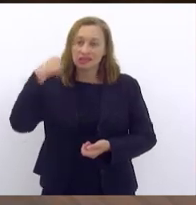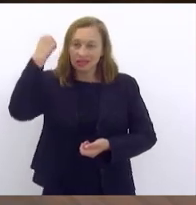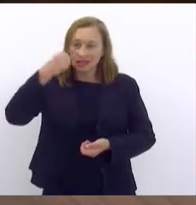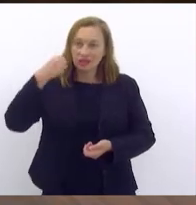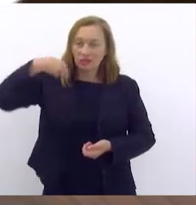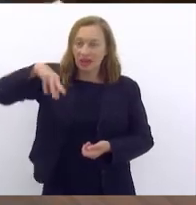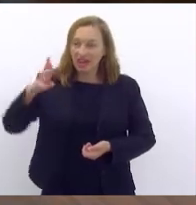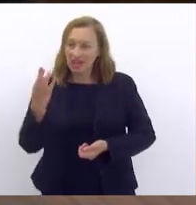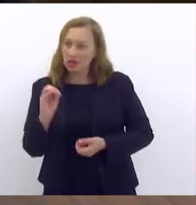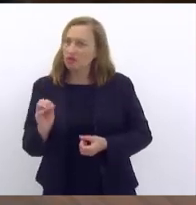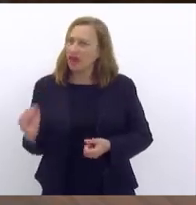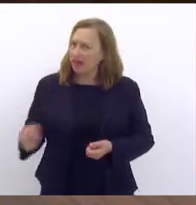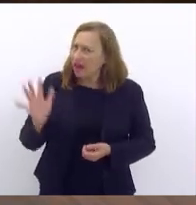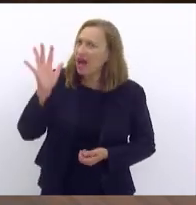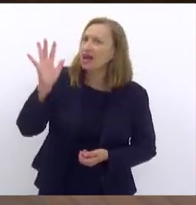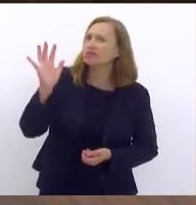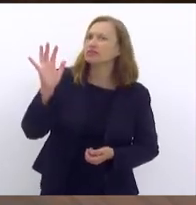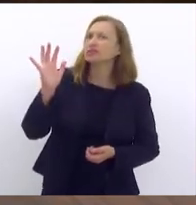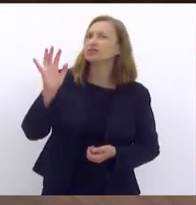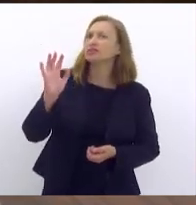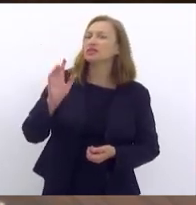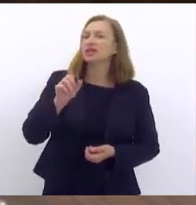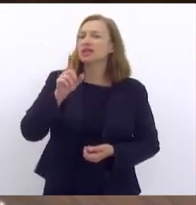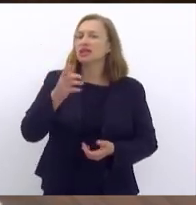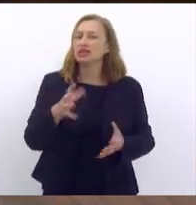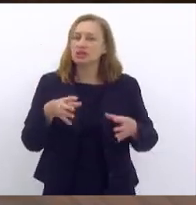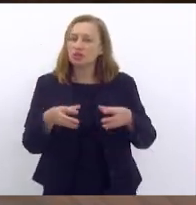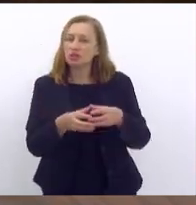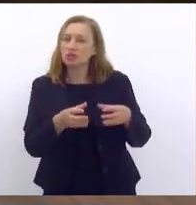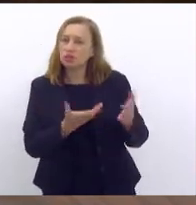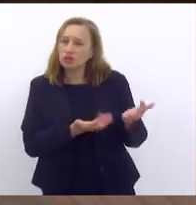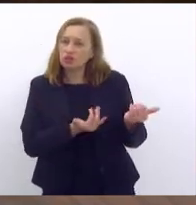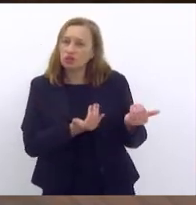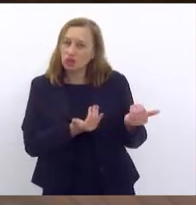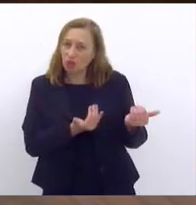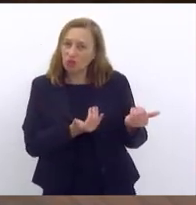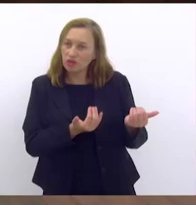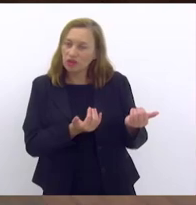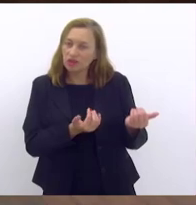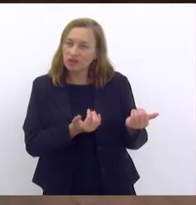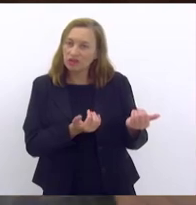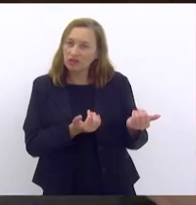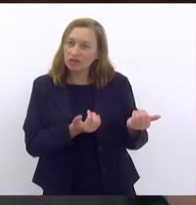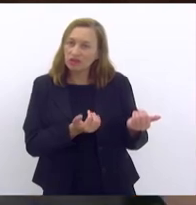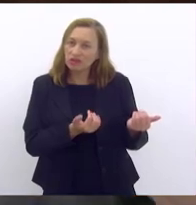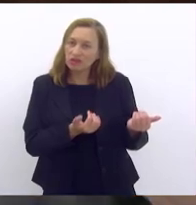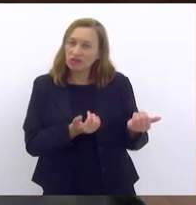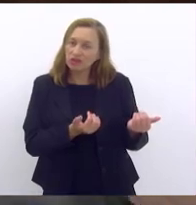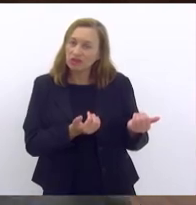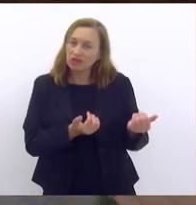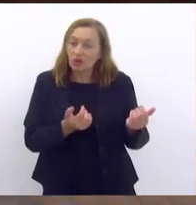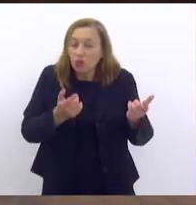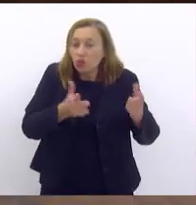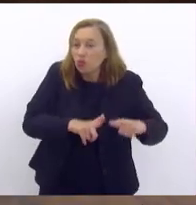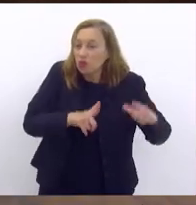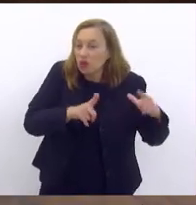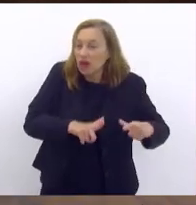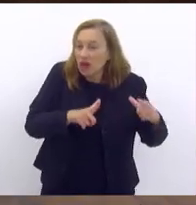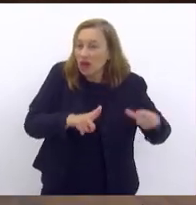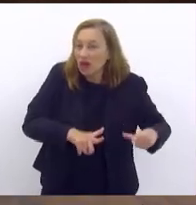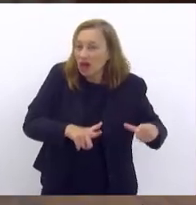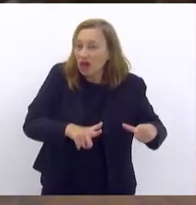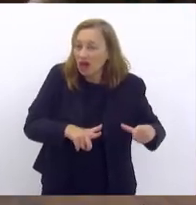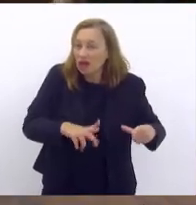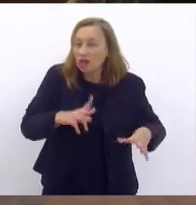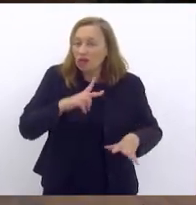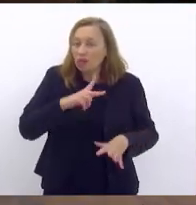caro, é caro. E essa rapaziada acaba tendo um espaço de